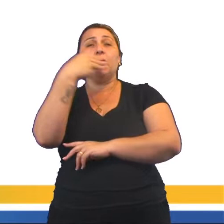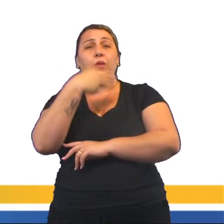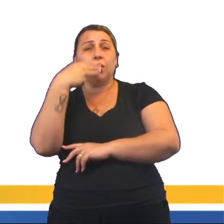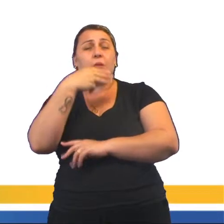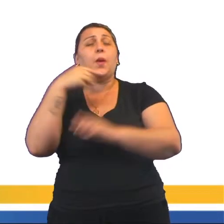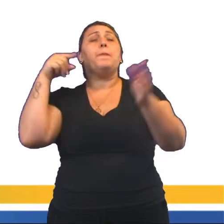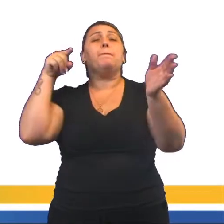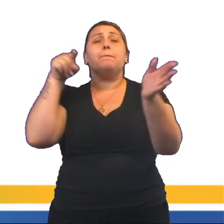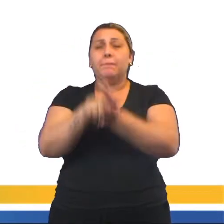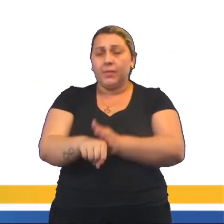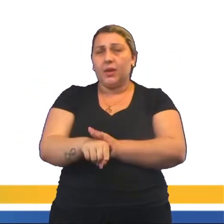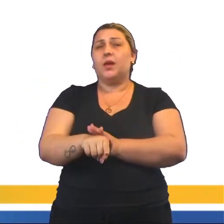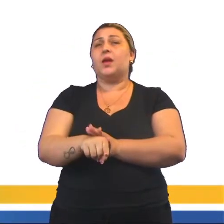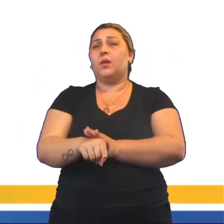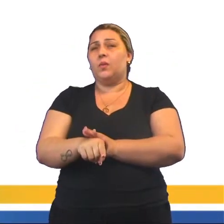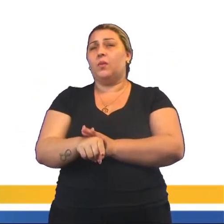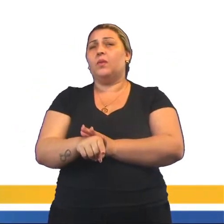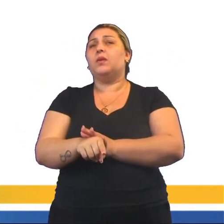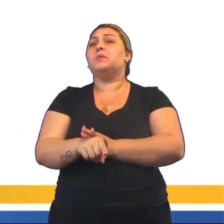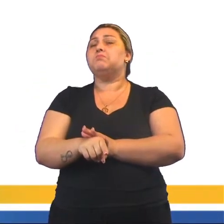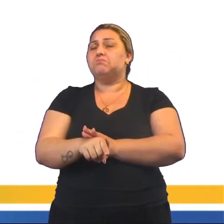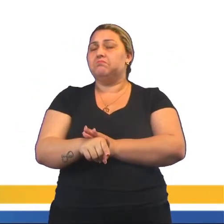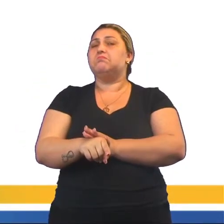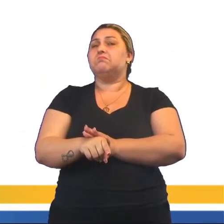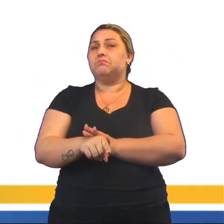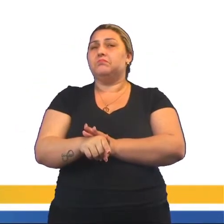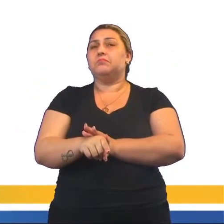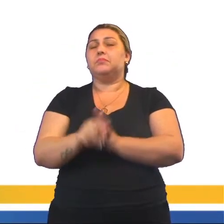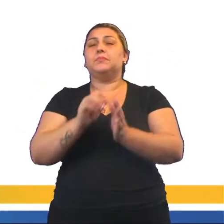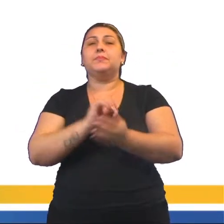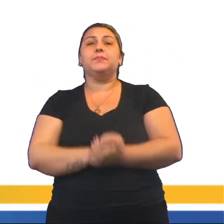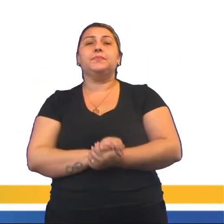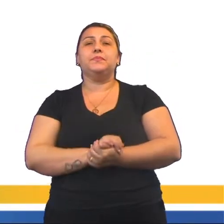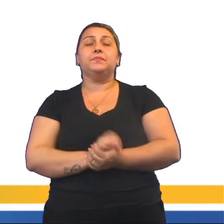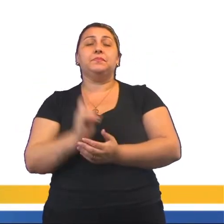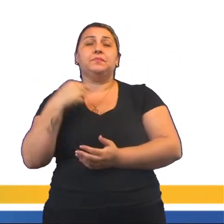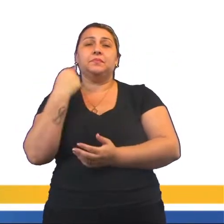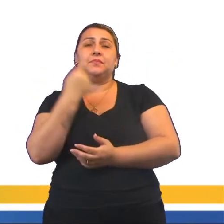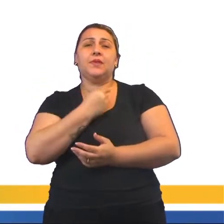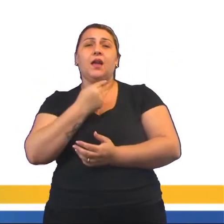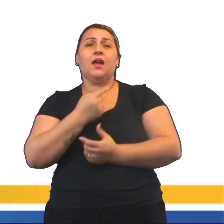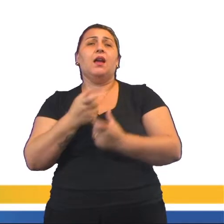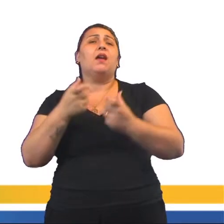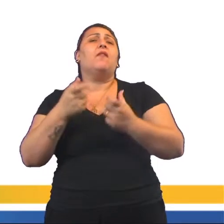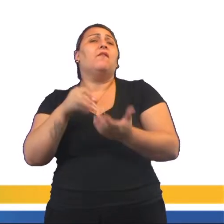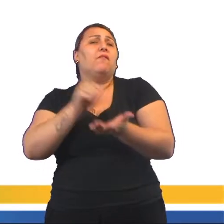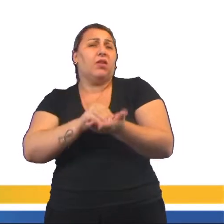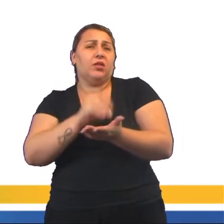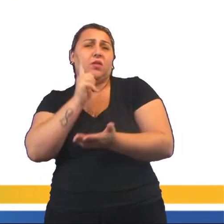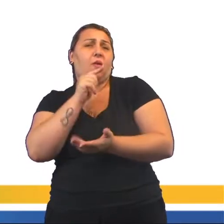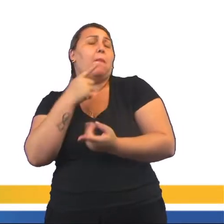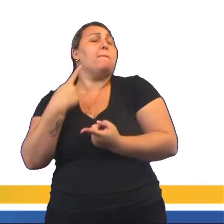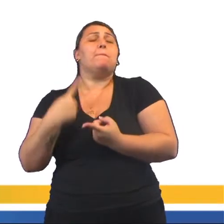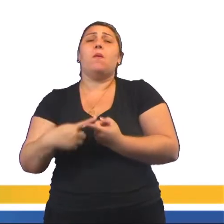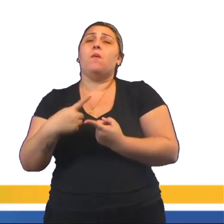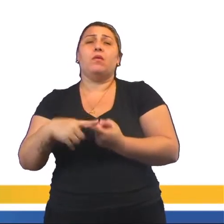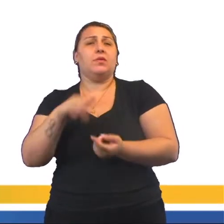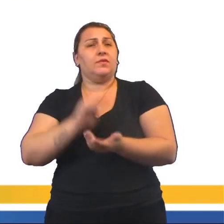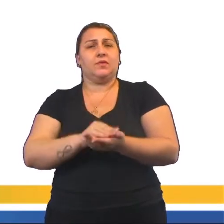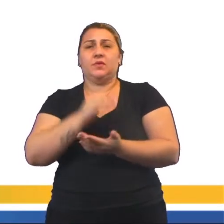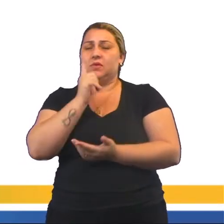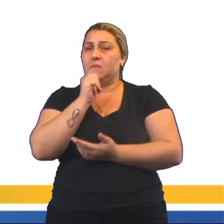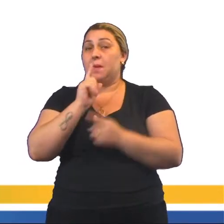tem uma pergunta aí na tela que é interessante, que muitas das vezes a gente diz assim, cadê água? Está faltando água? Por que está faltando